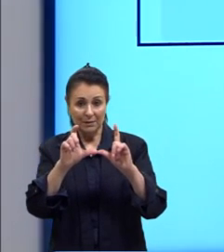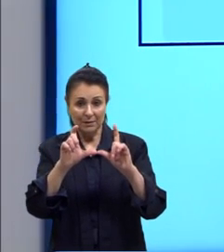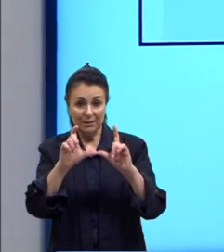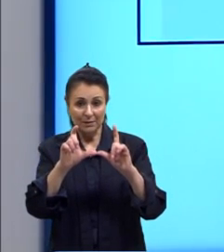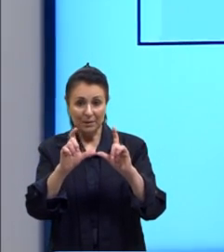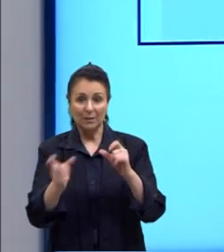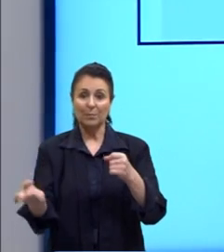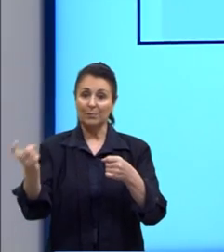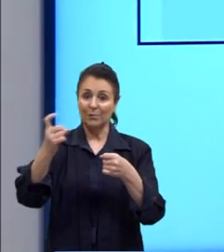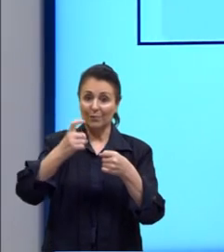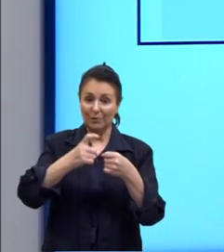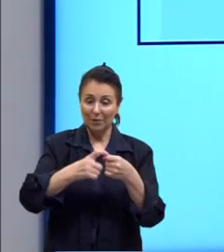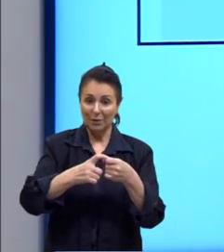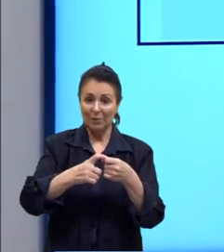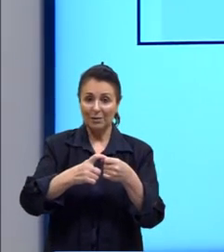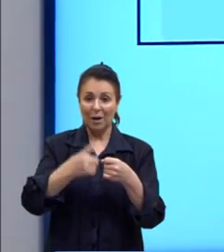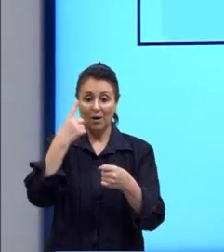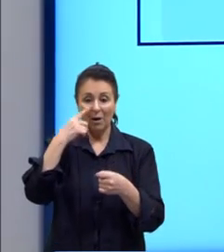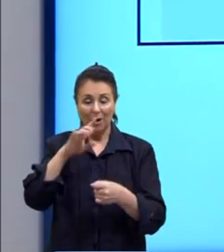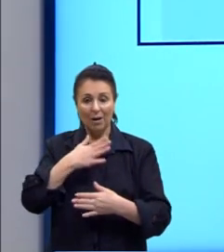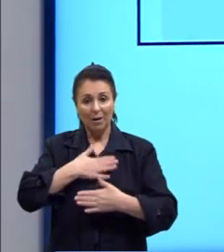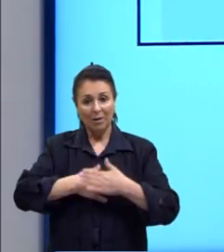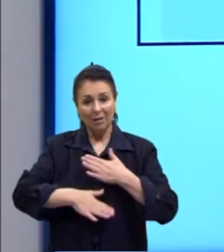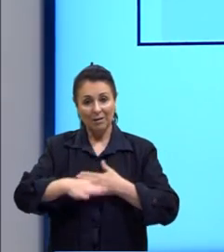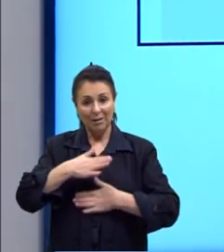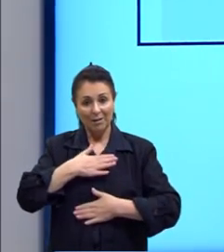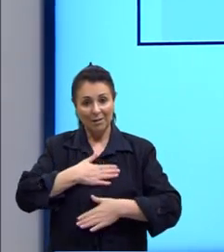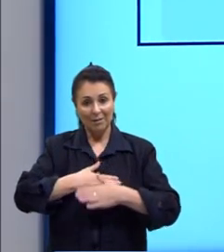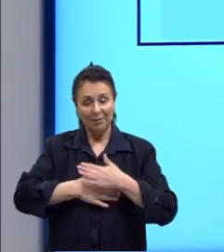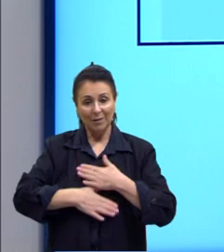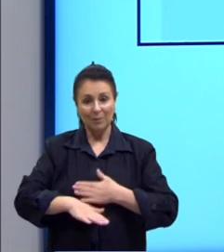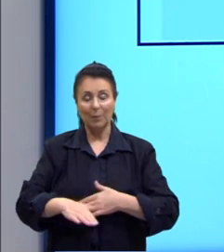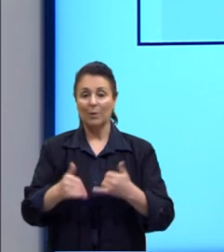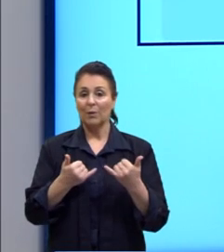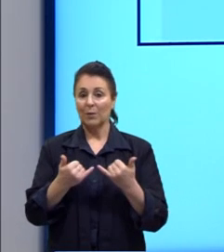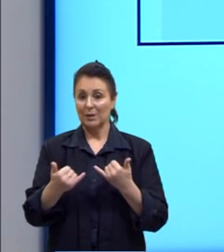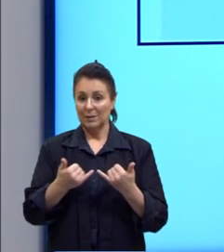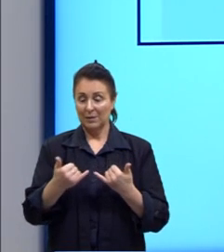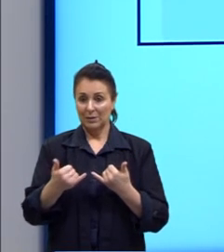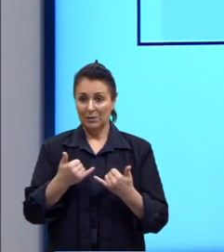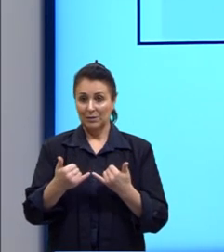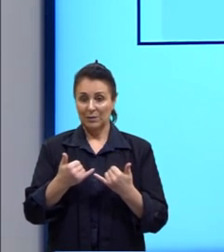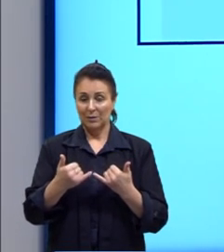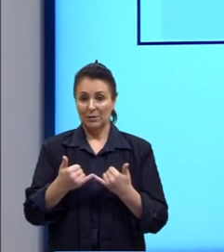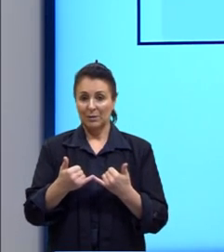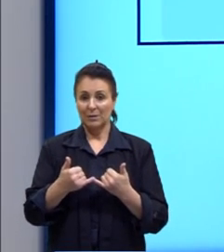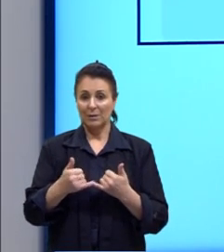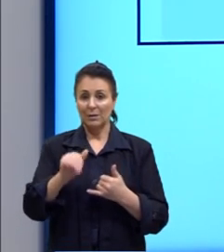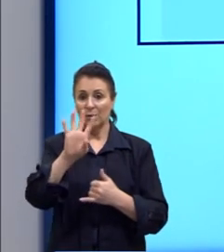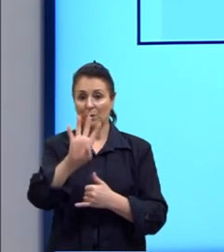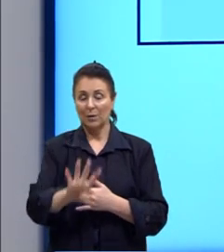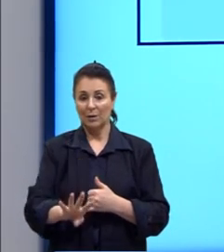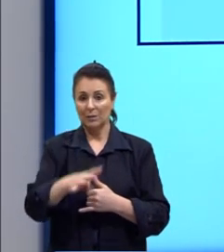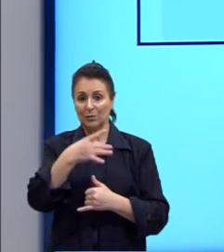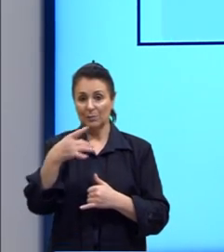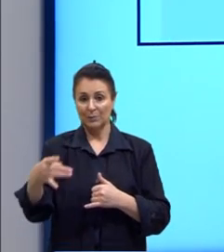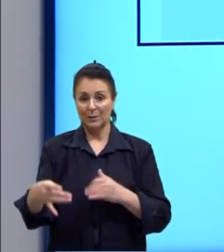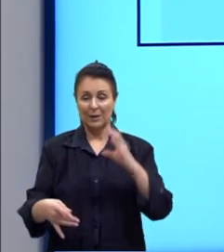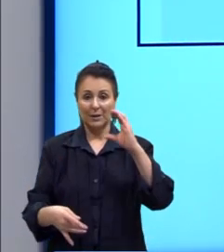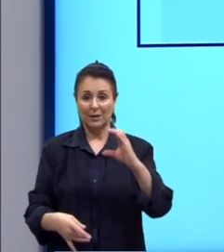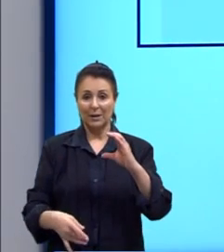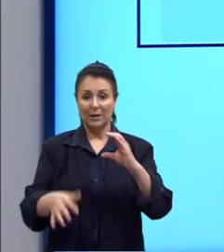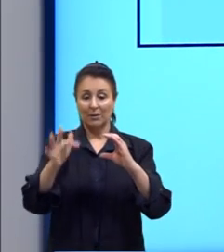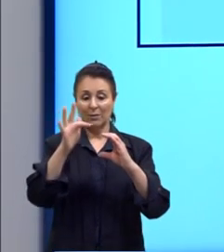voltar o vídeo para olhar com mais calma tá então aqui é um exemplo então com quadro de pneu para vocês